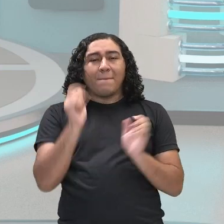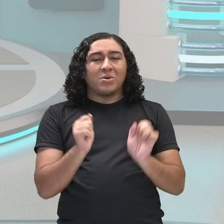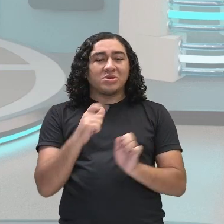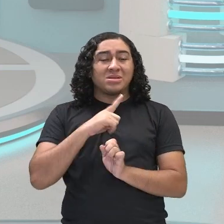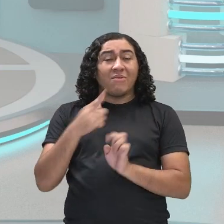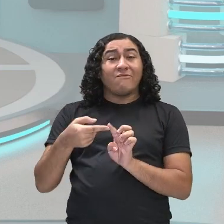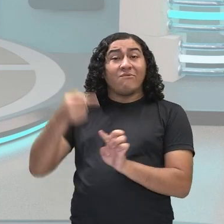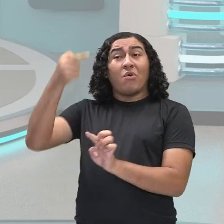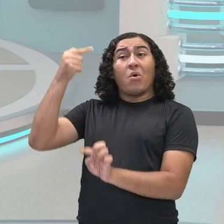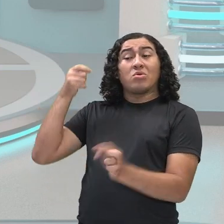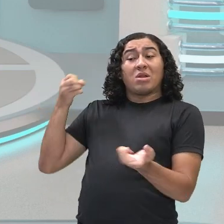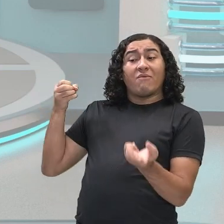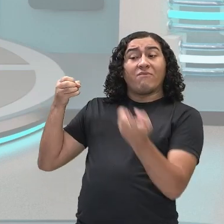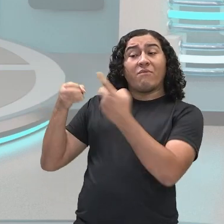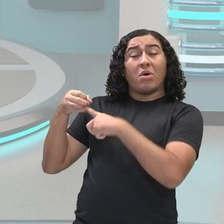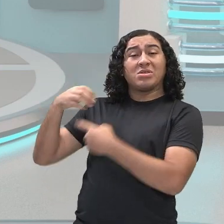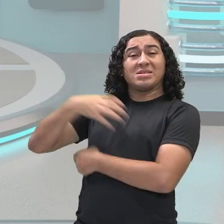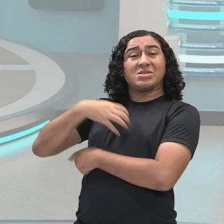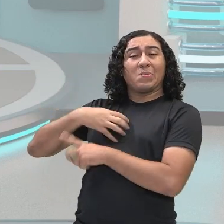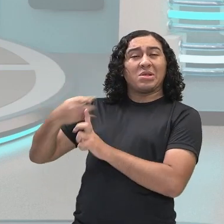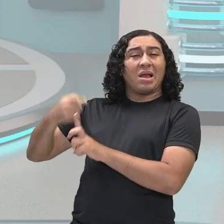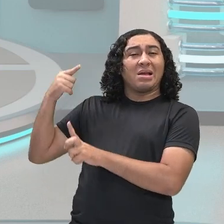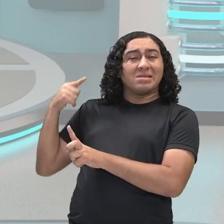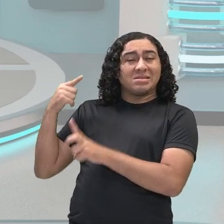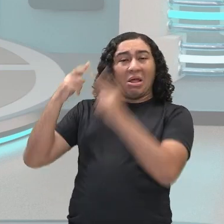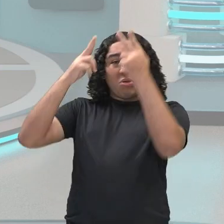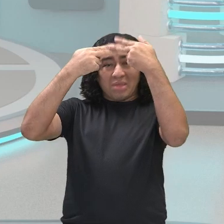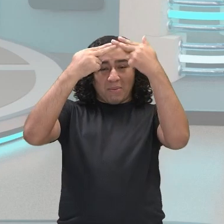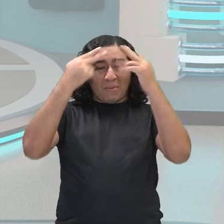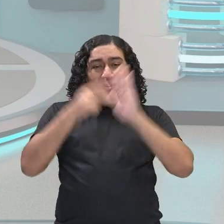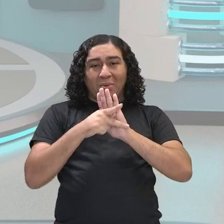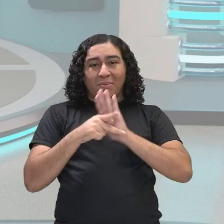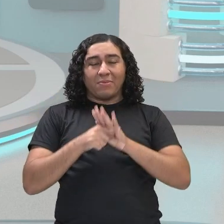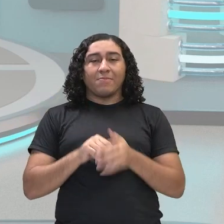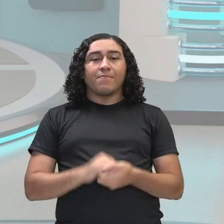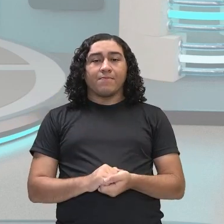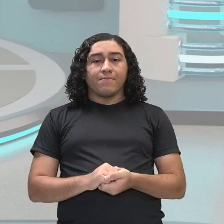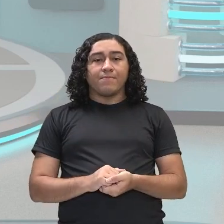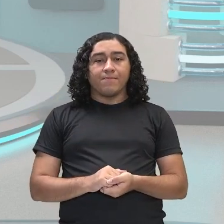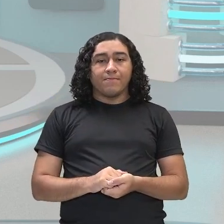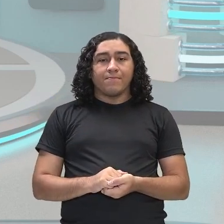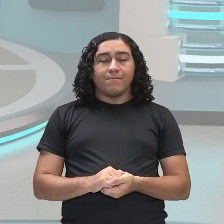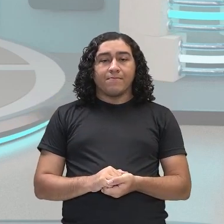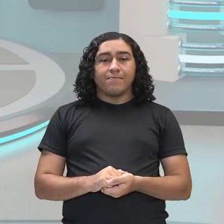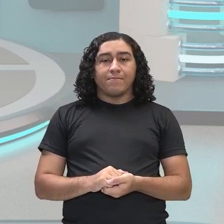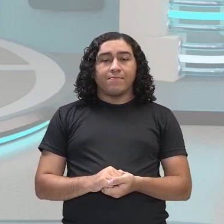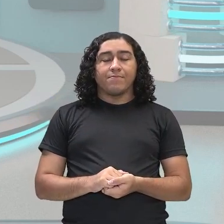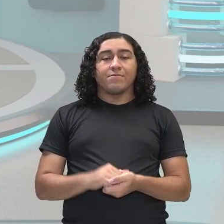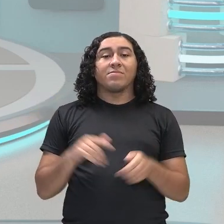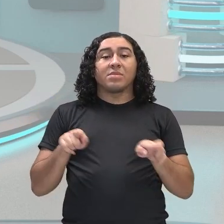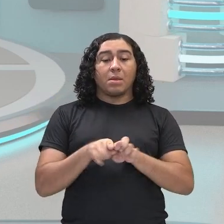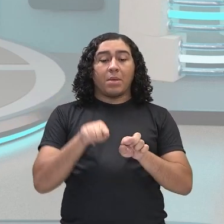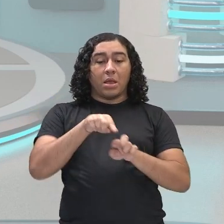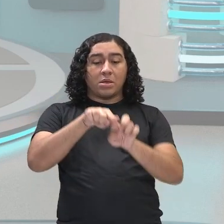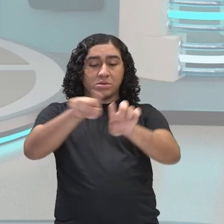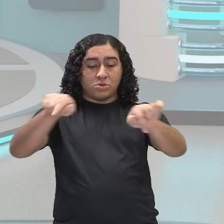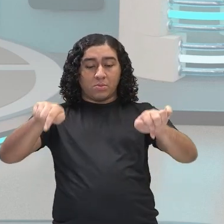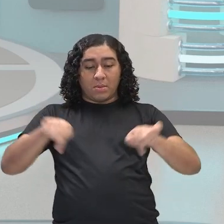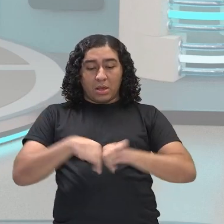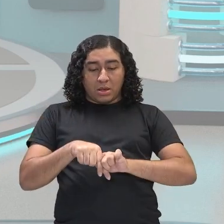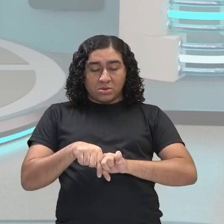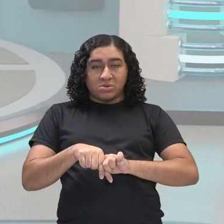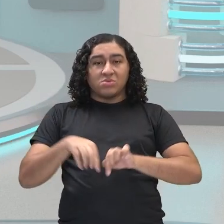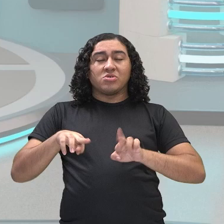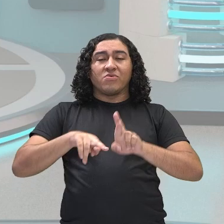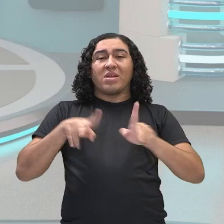sentimento, retornando aquele sentimento do trauma. Então, a instalação, diferente das obras clássicas, não vai ser